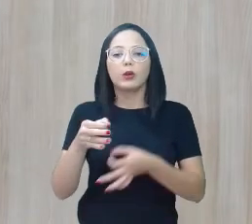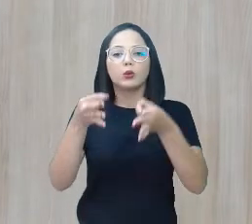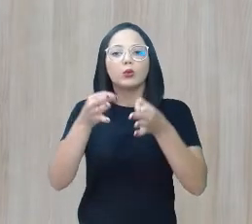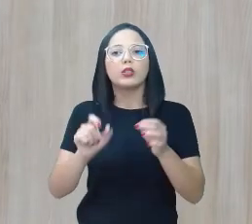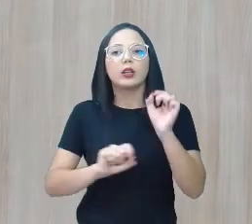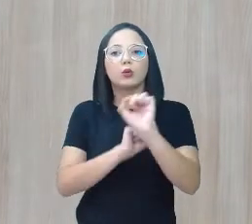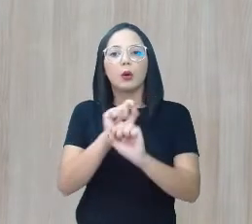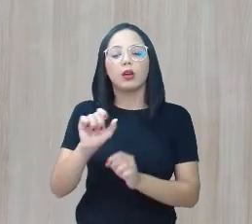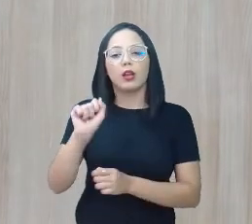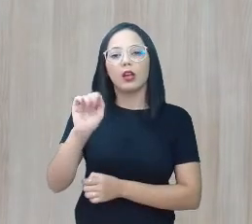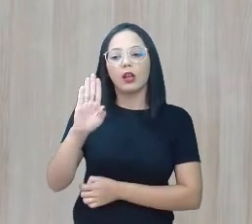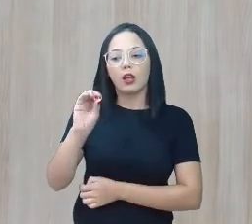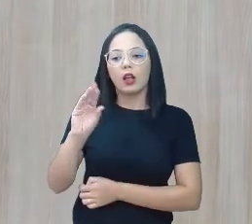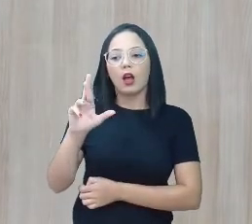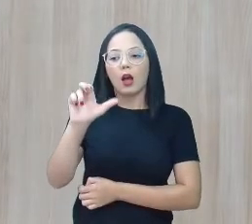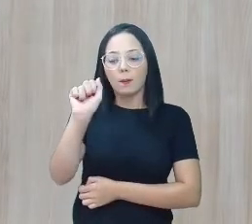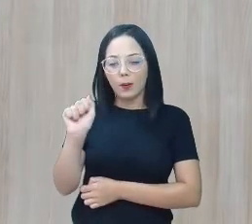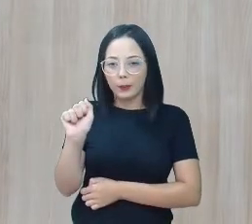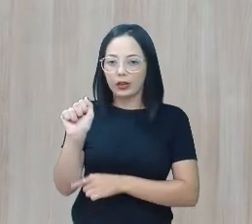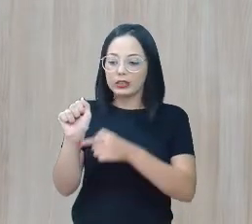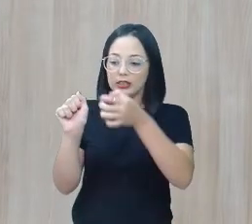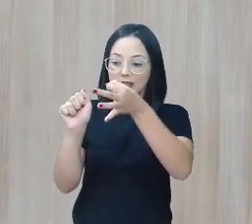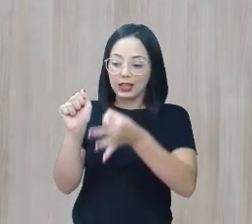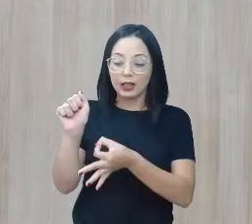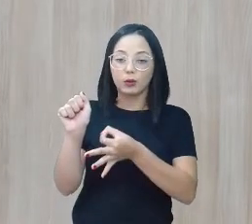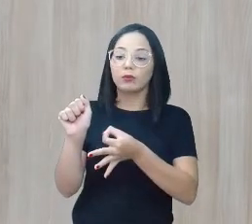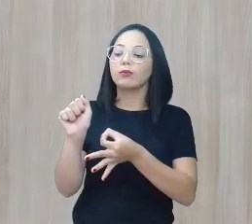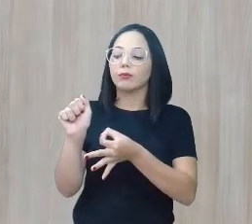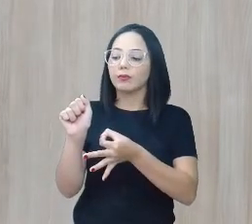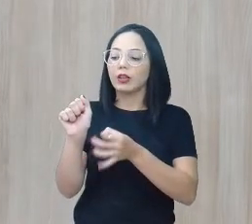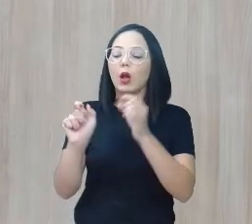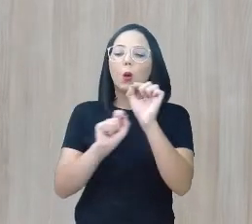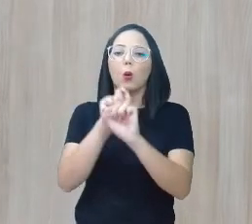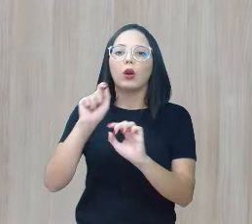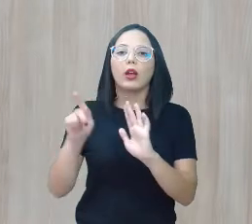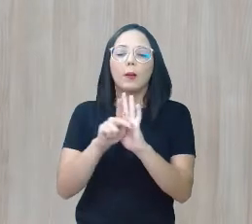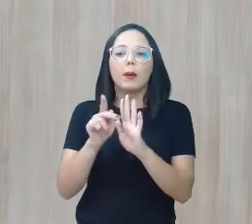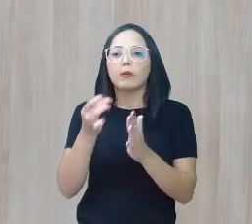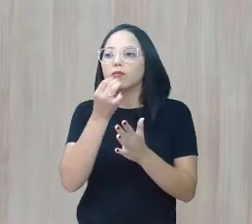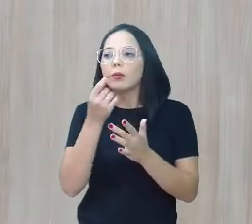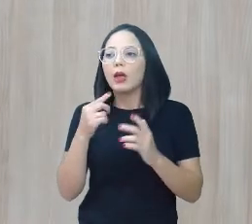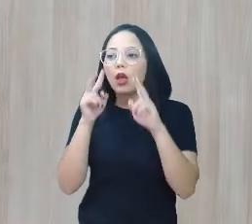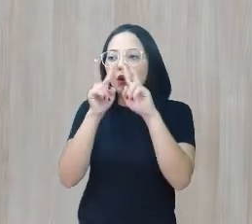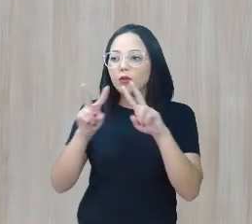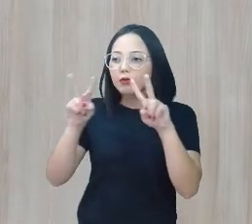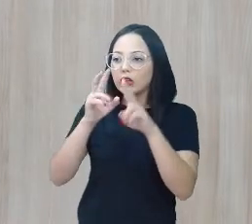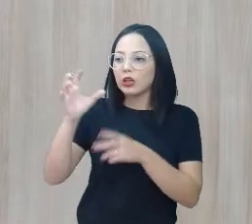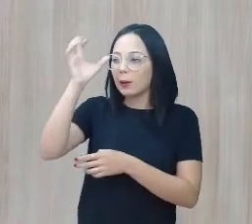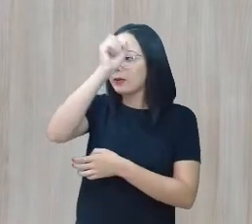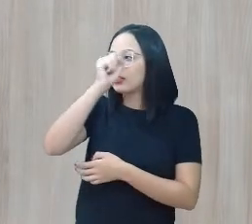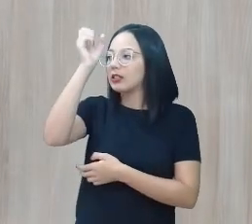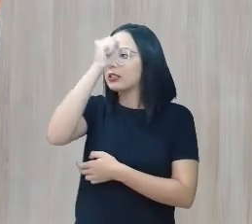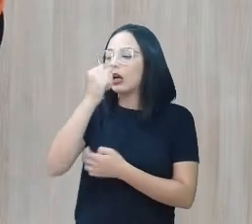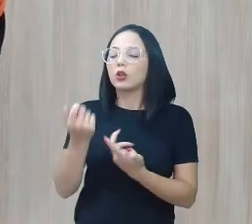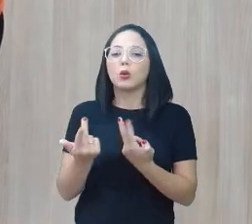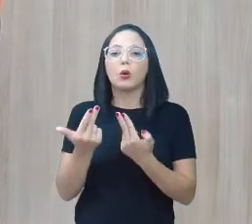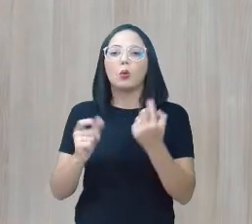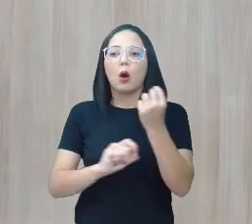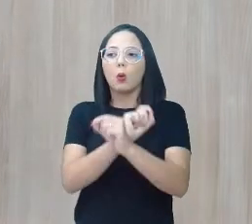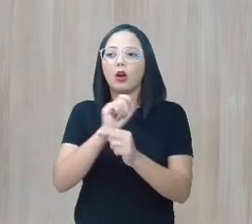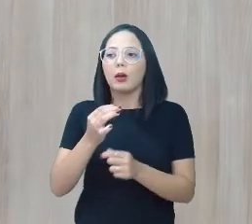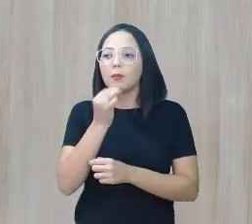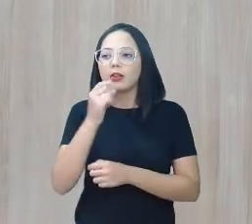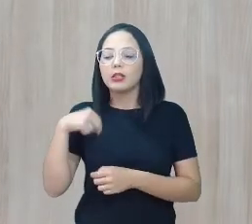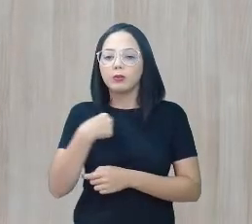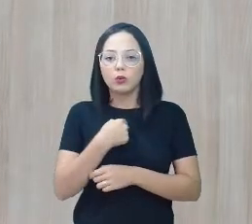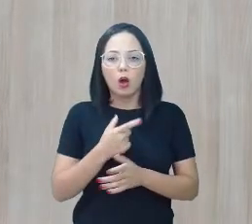abóbora. Conhecimento é como se, sabe, eu vejo o aprendizado como se estávamos